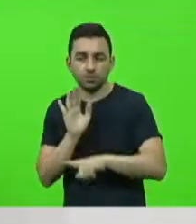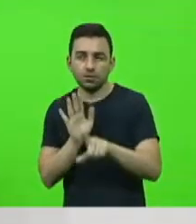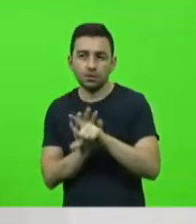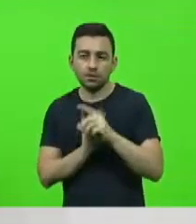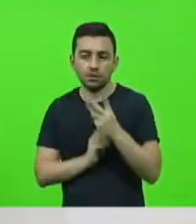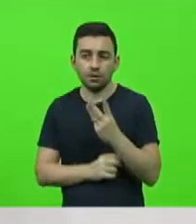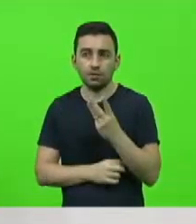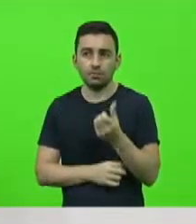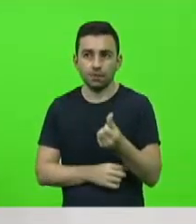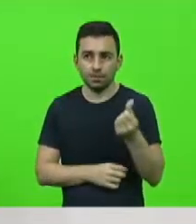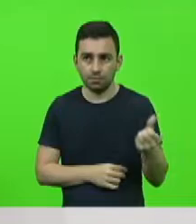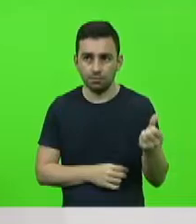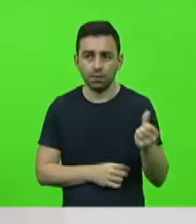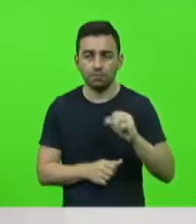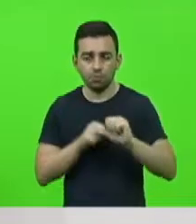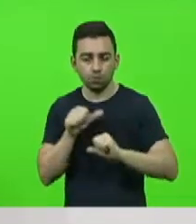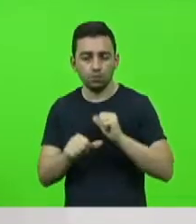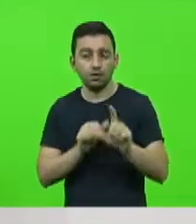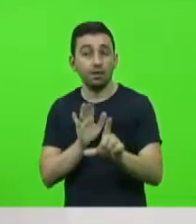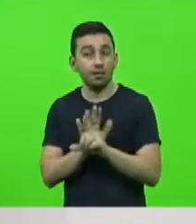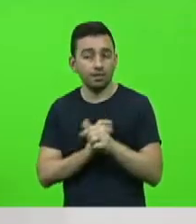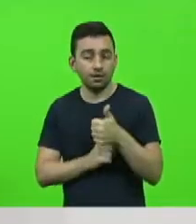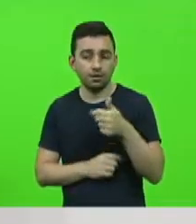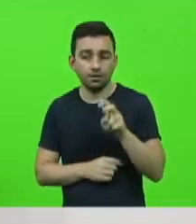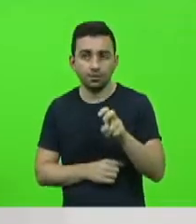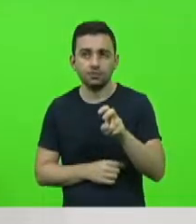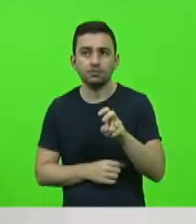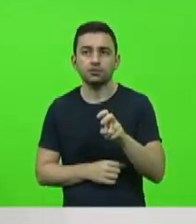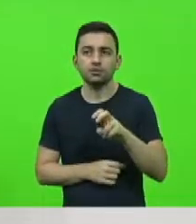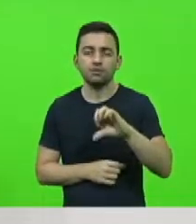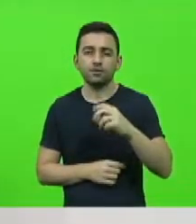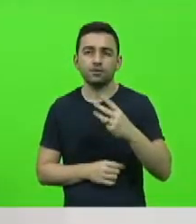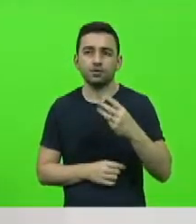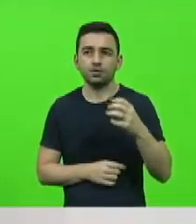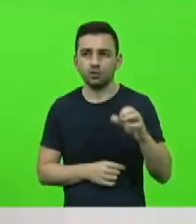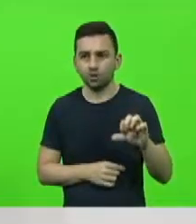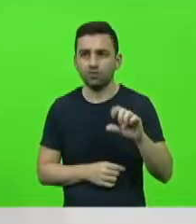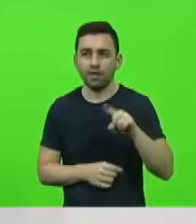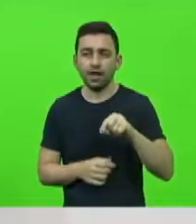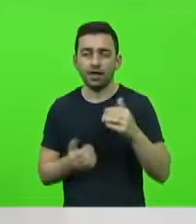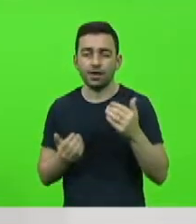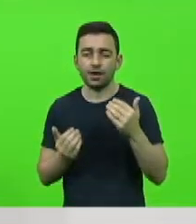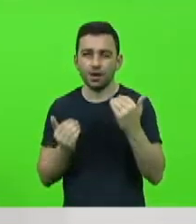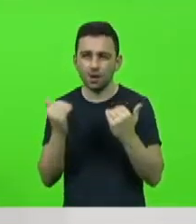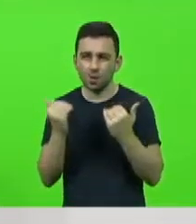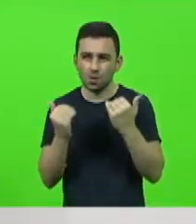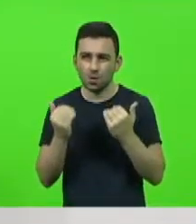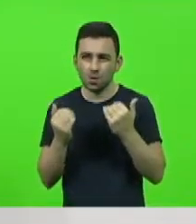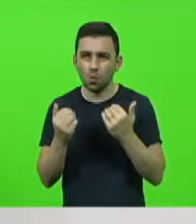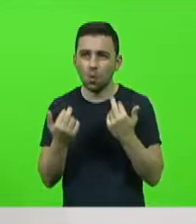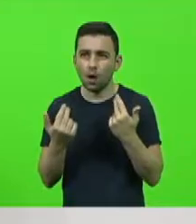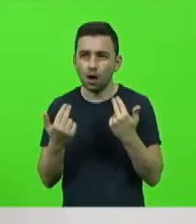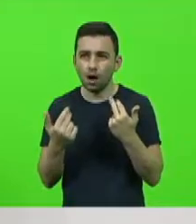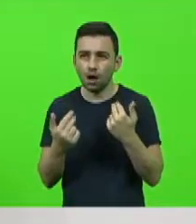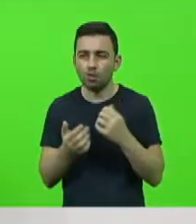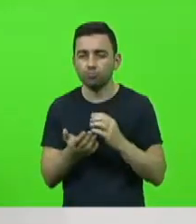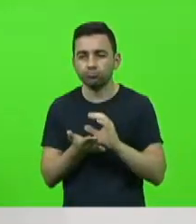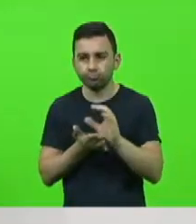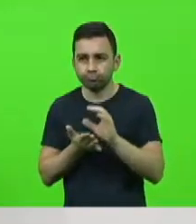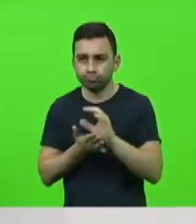que altera a lei número 15.939, que dispõe sobre a simetria do valor do auxílio moradia e adota outras